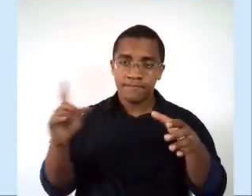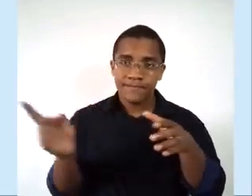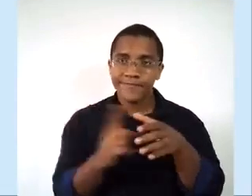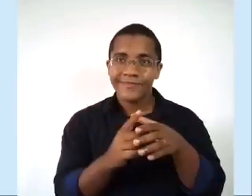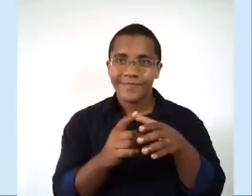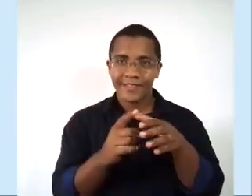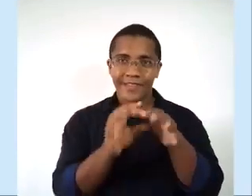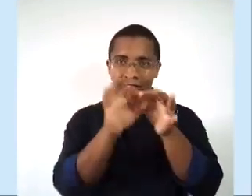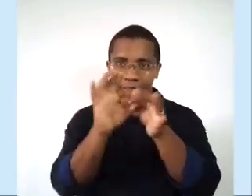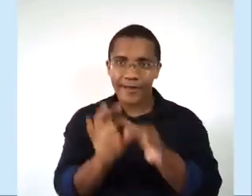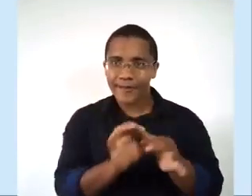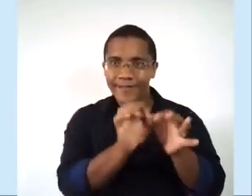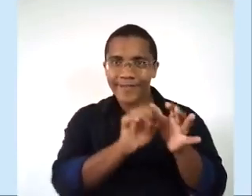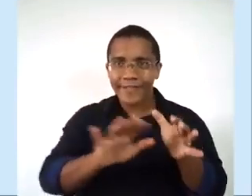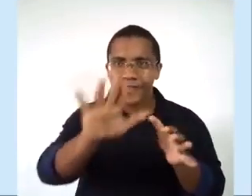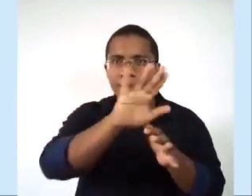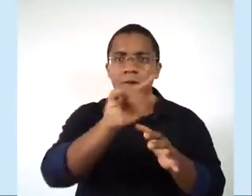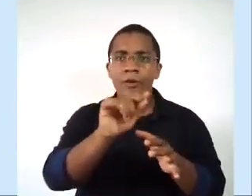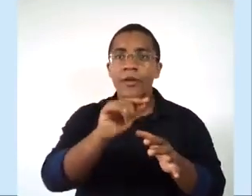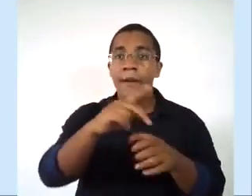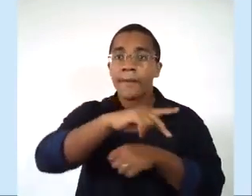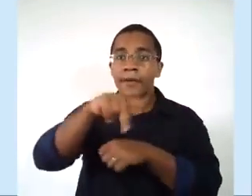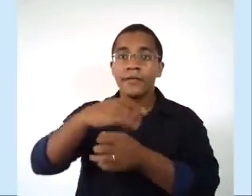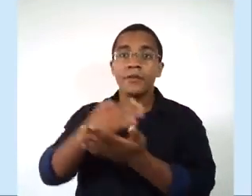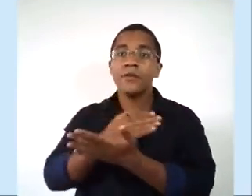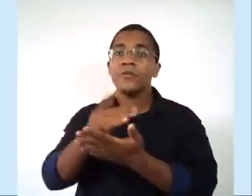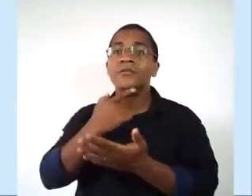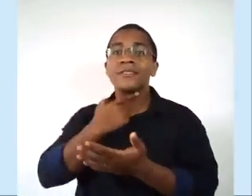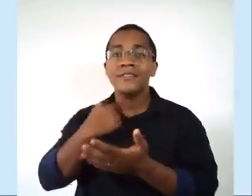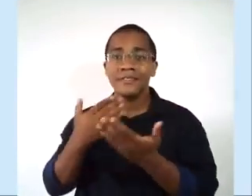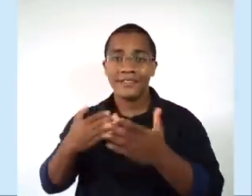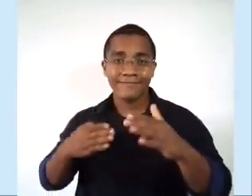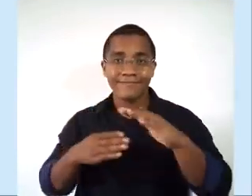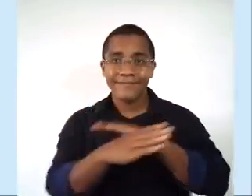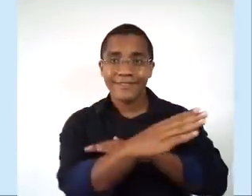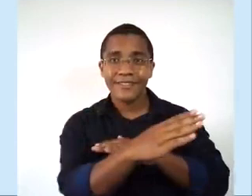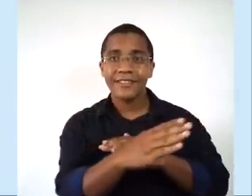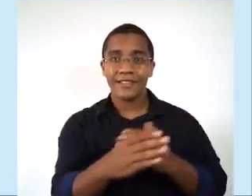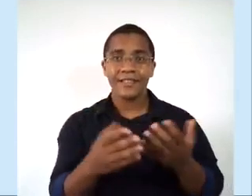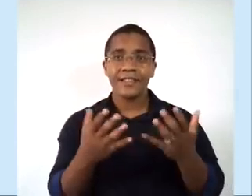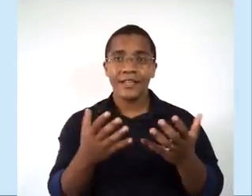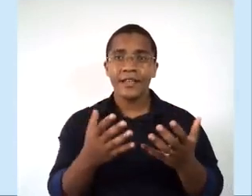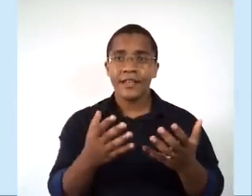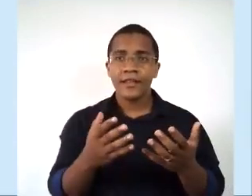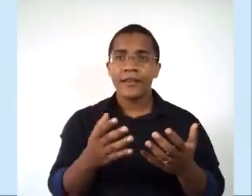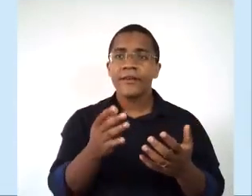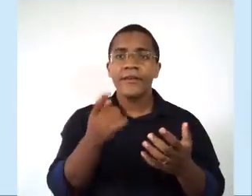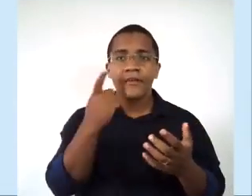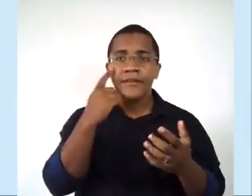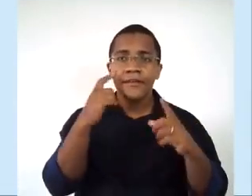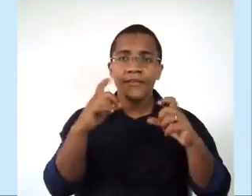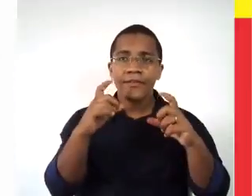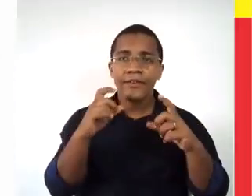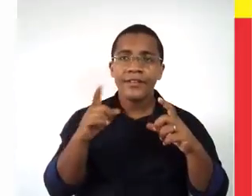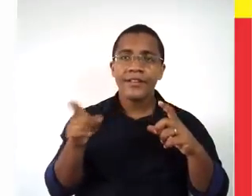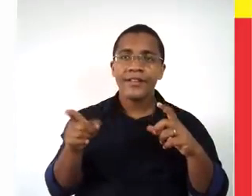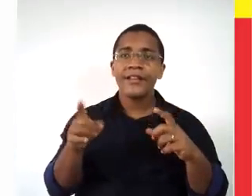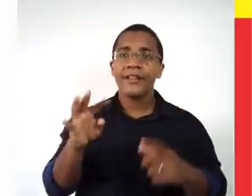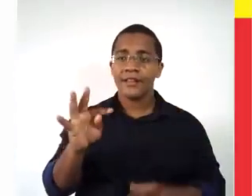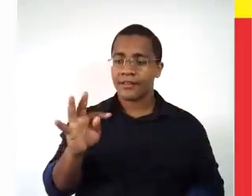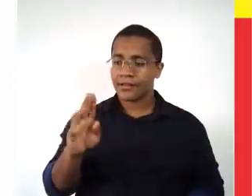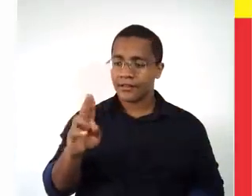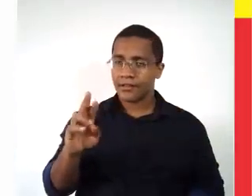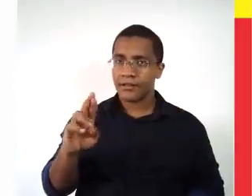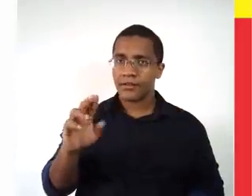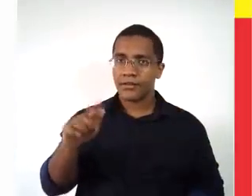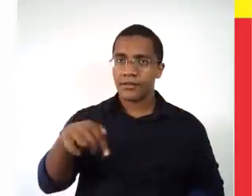europeu, vai ser a busca de alguns países em almejar entrar nesse bloco, tá? Vai ser o caso da imagem que vocês veem aí, a Turquia, tá?